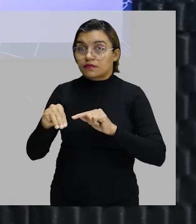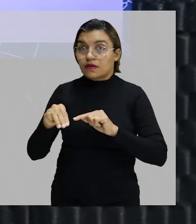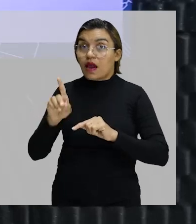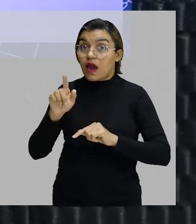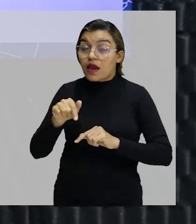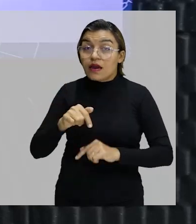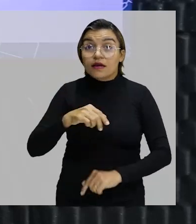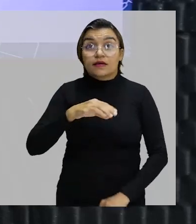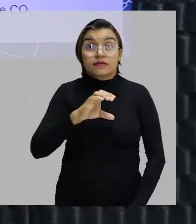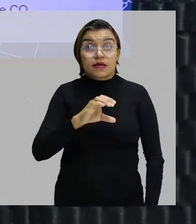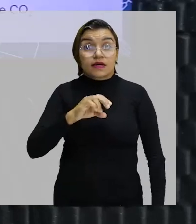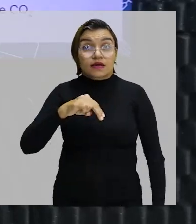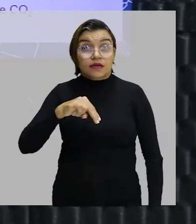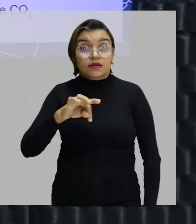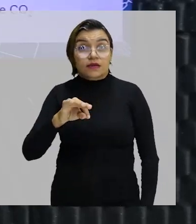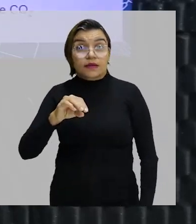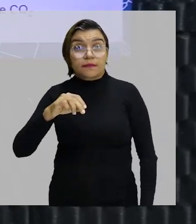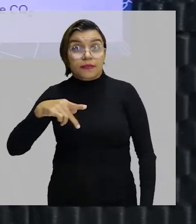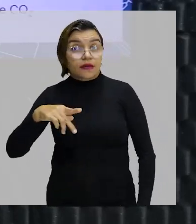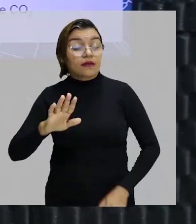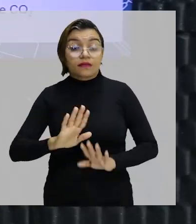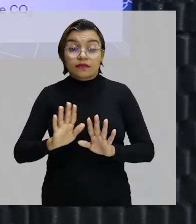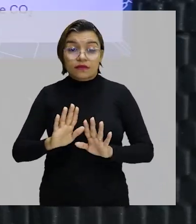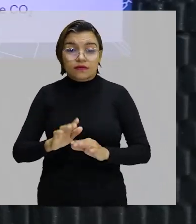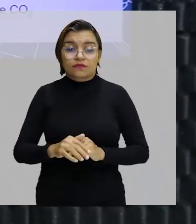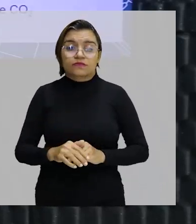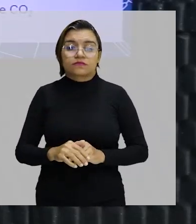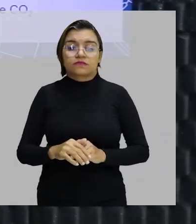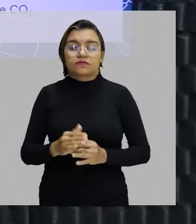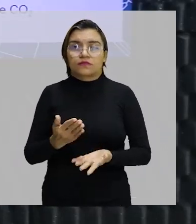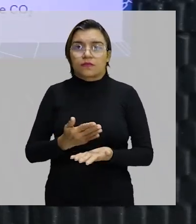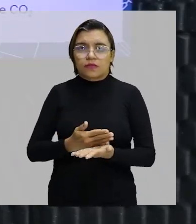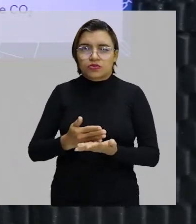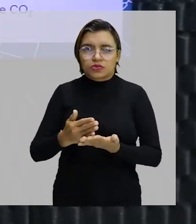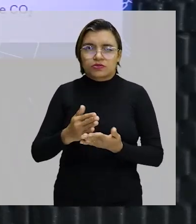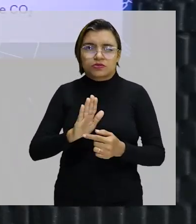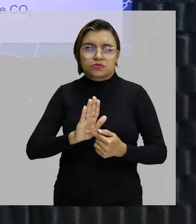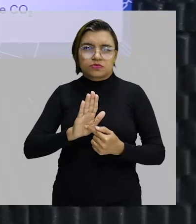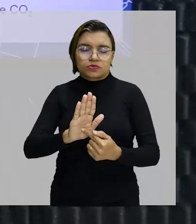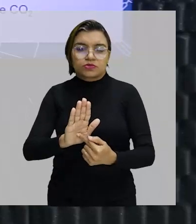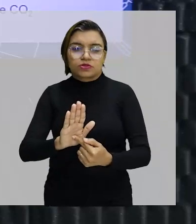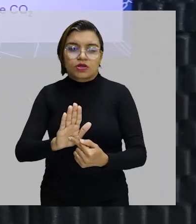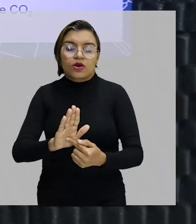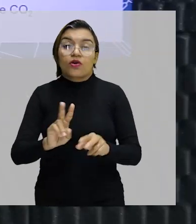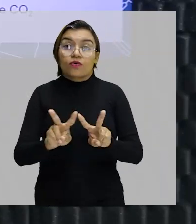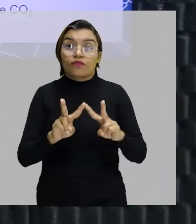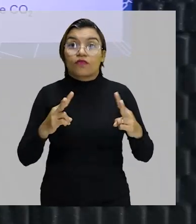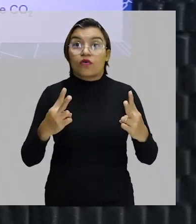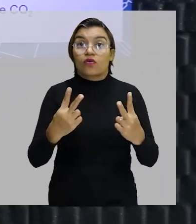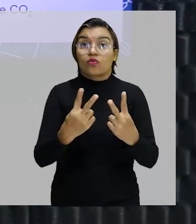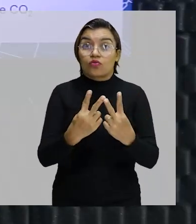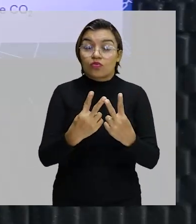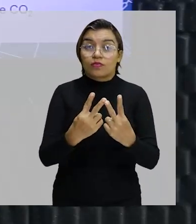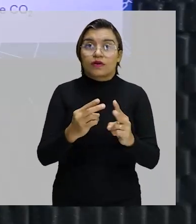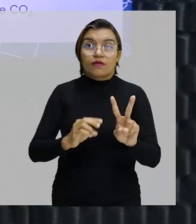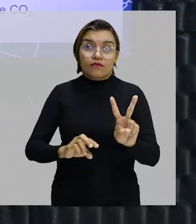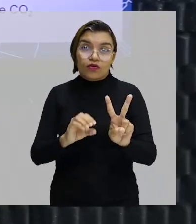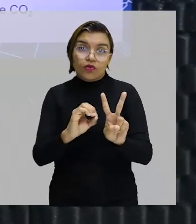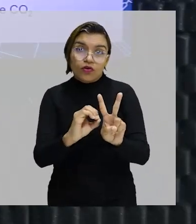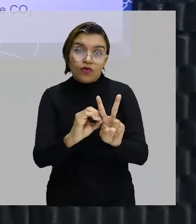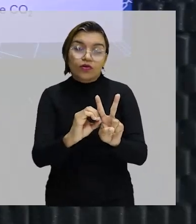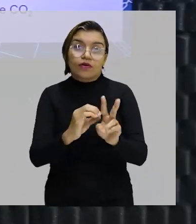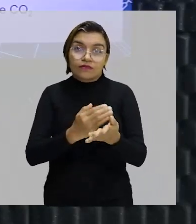CNTP. Então, inicialmente eu determinei o volume, que eu vou chamar de volume inicial, pois coloquei volume VO, volume